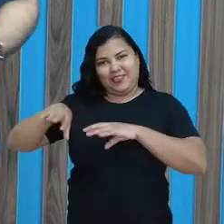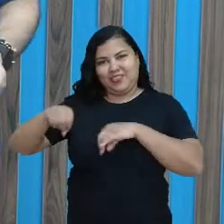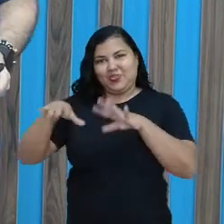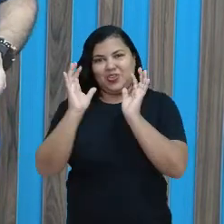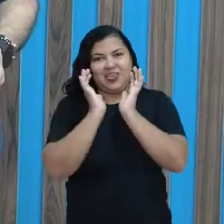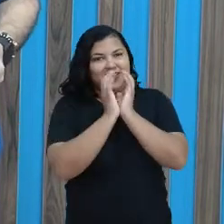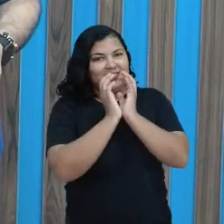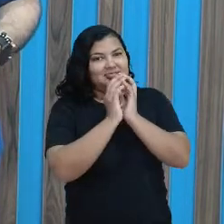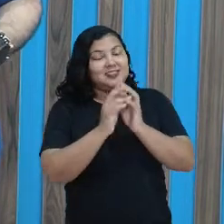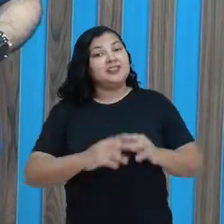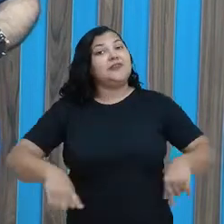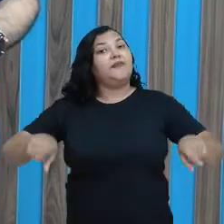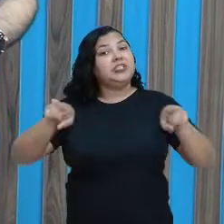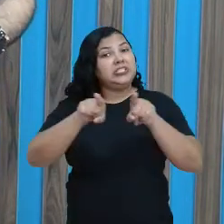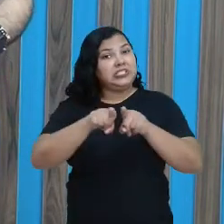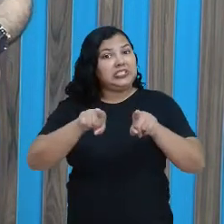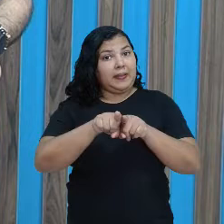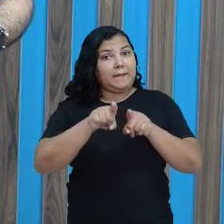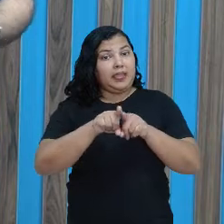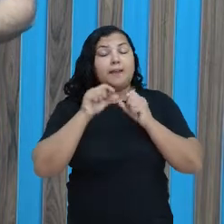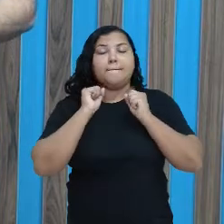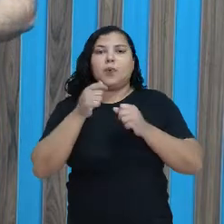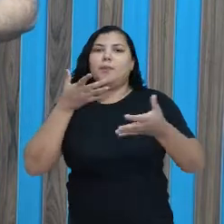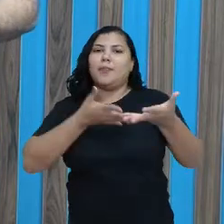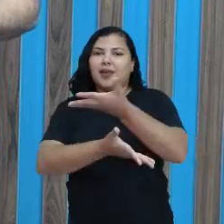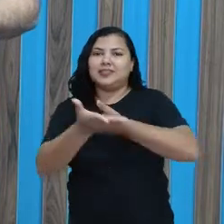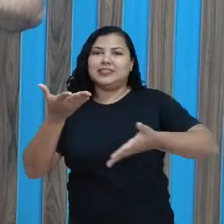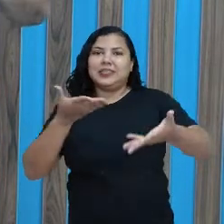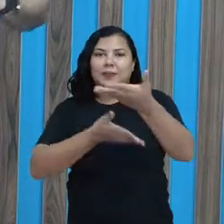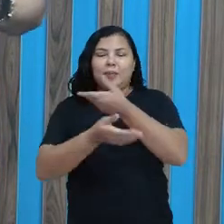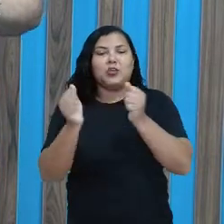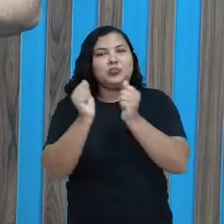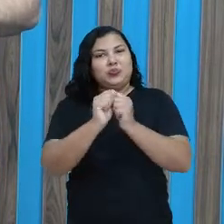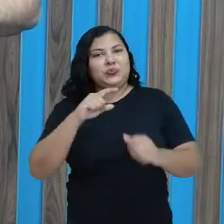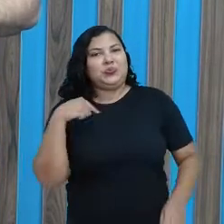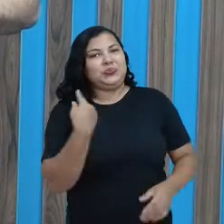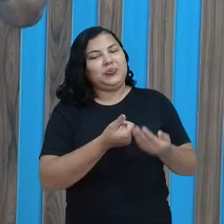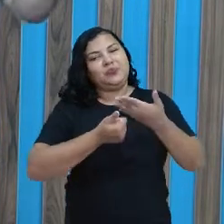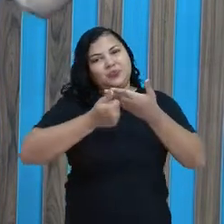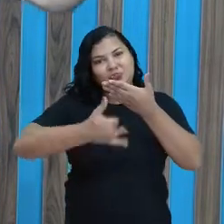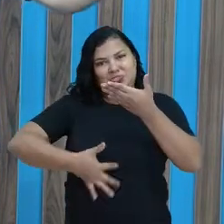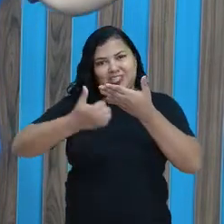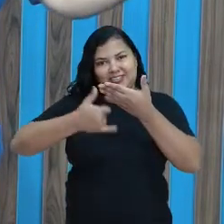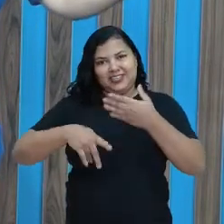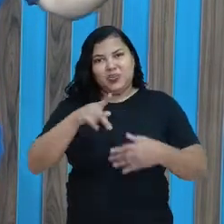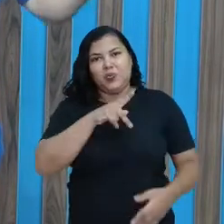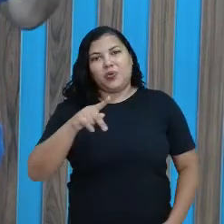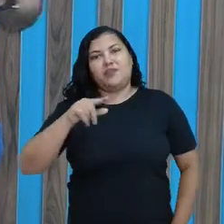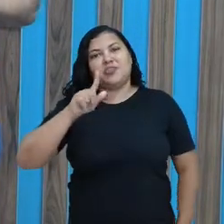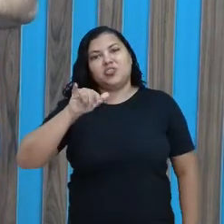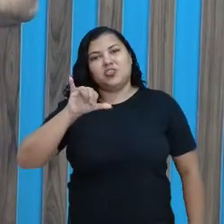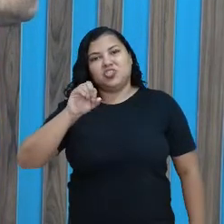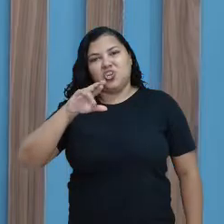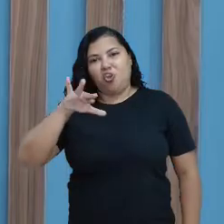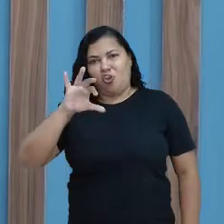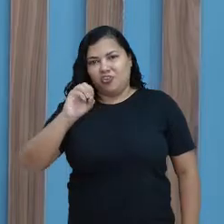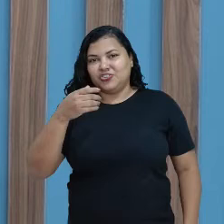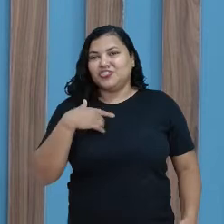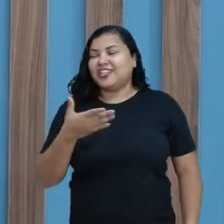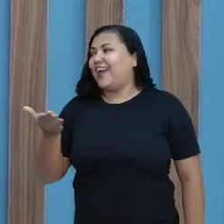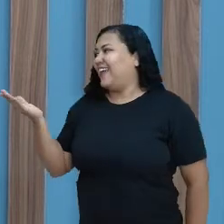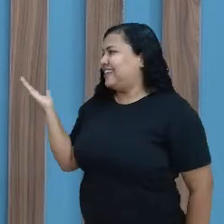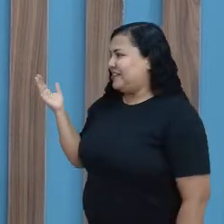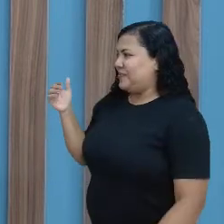Recife, inclusive podendo interagir conosco, né, no chat. O professor Giorgio, ele está ali para